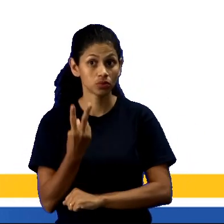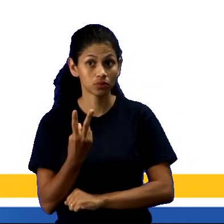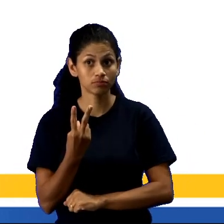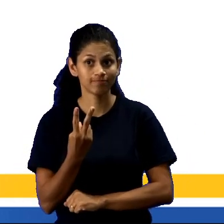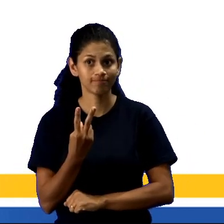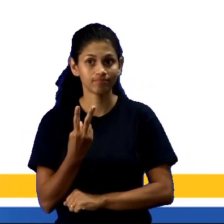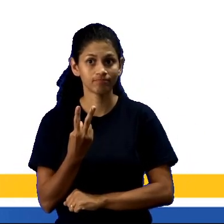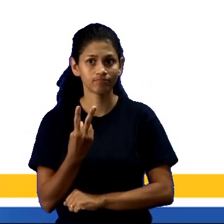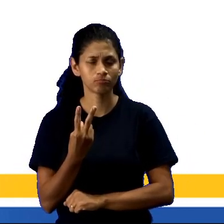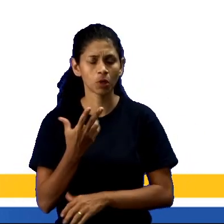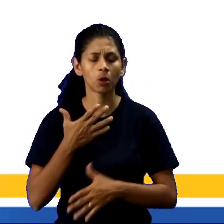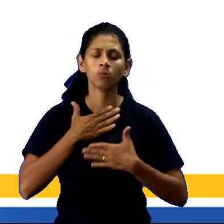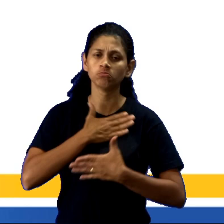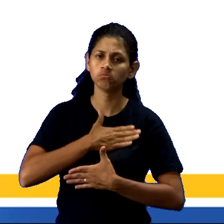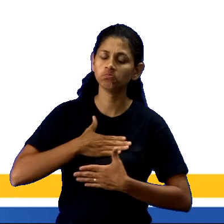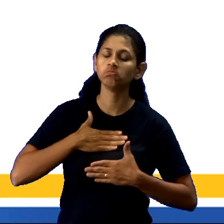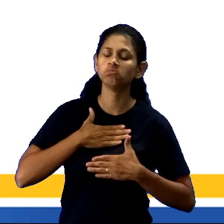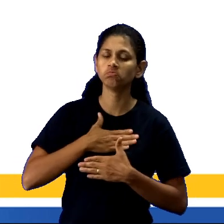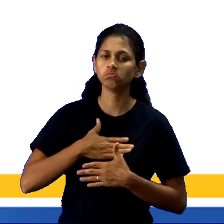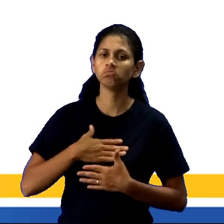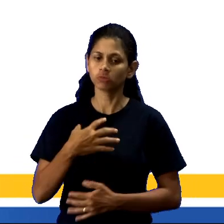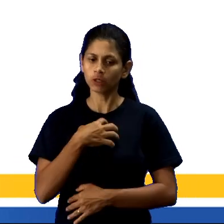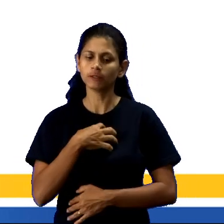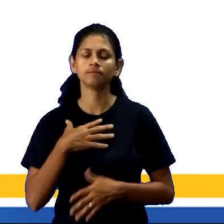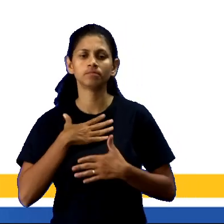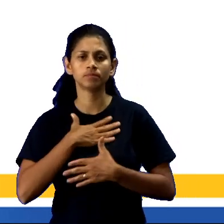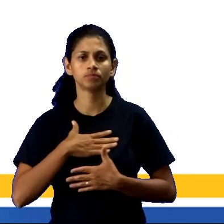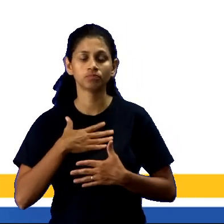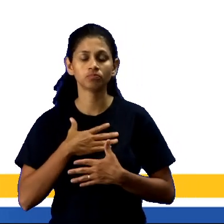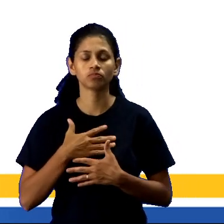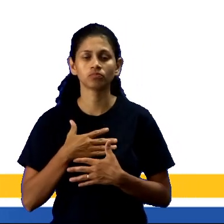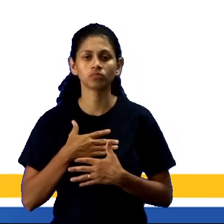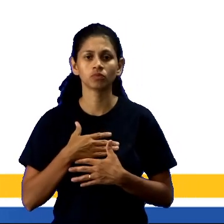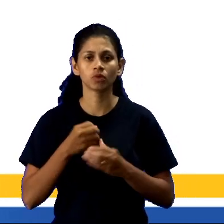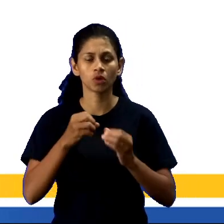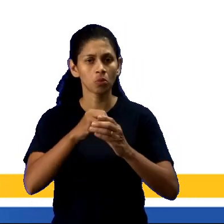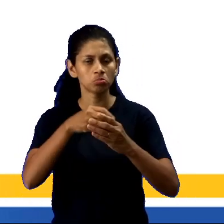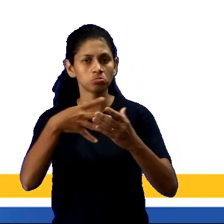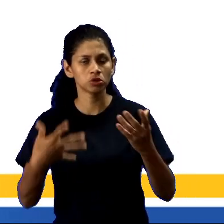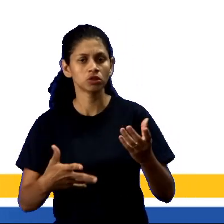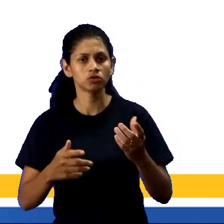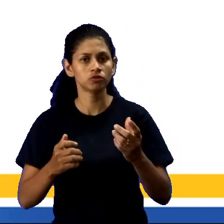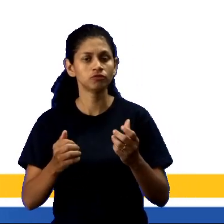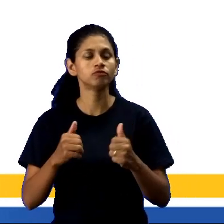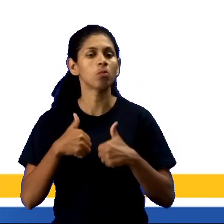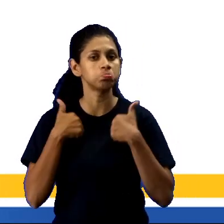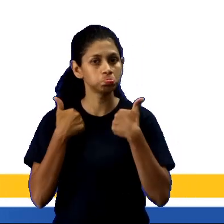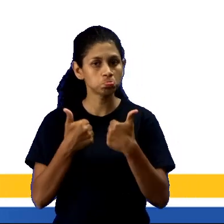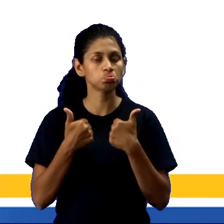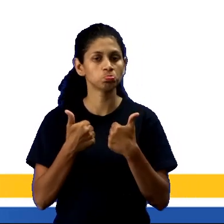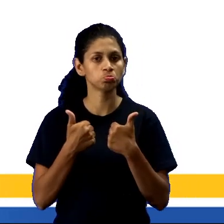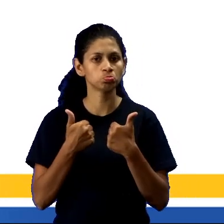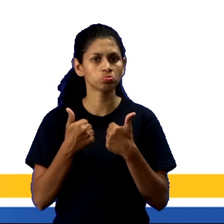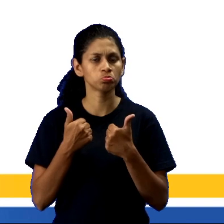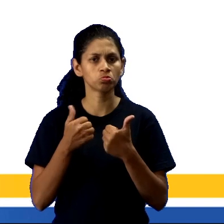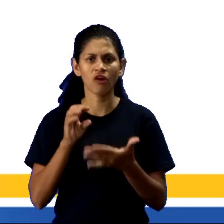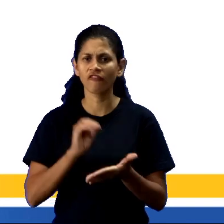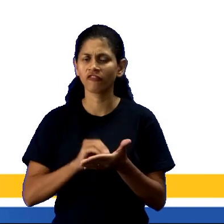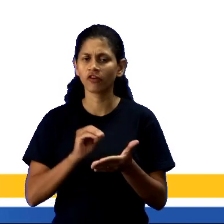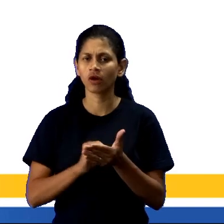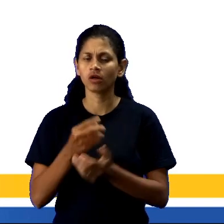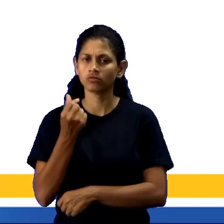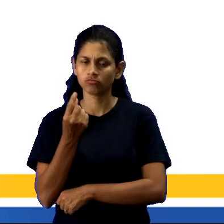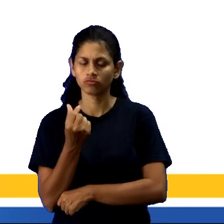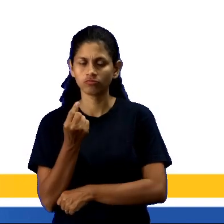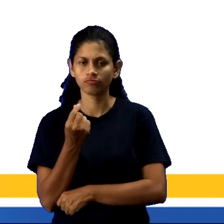de modo agradável, que denota qualidades positivas. Exemplo, não faltando dinheiro, a vida